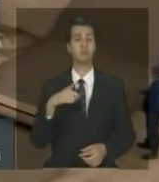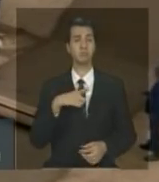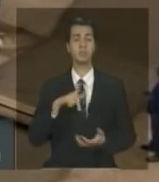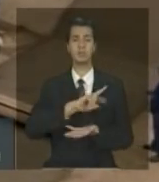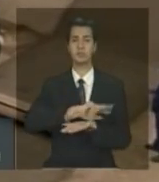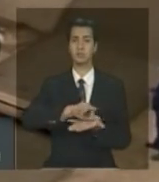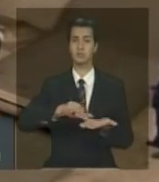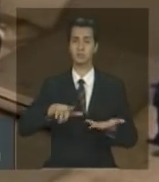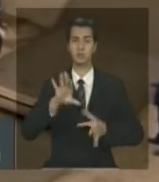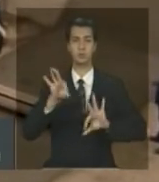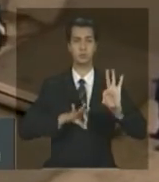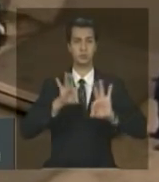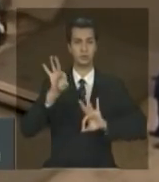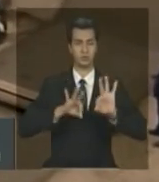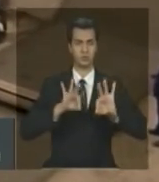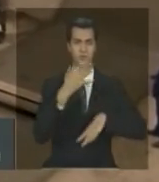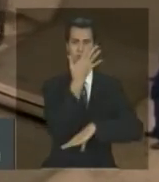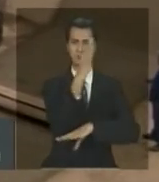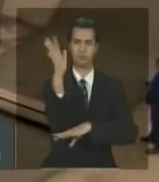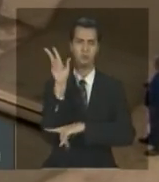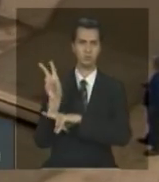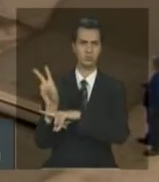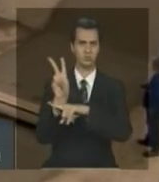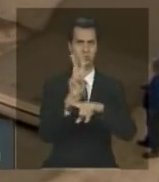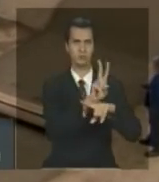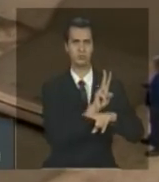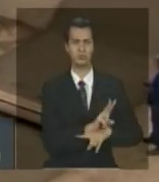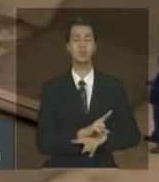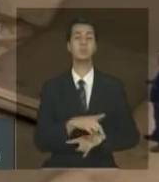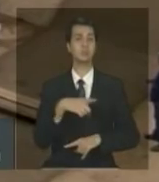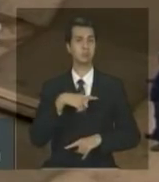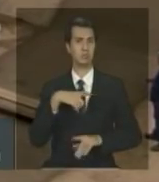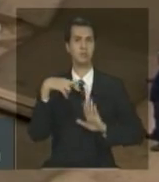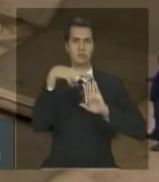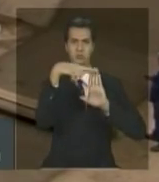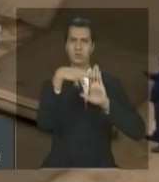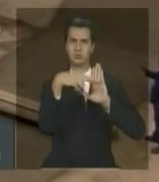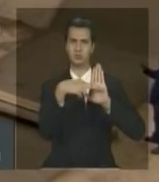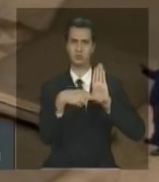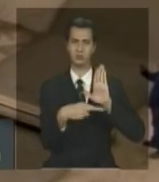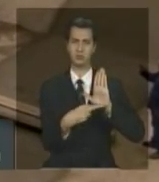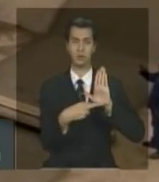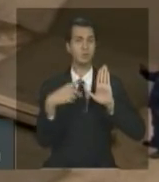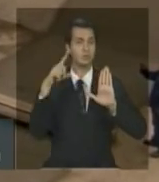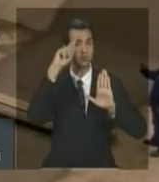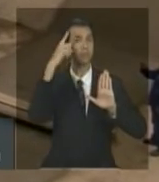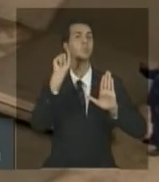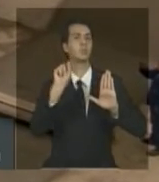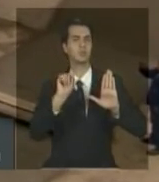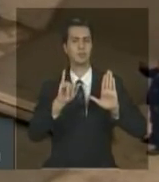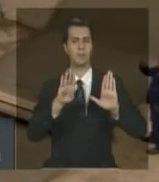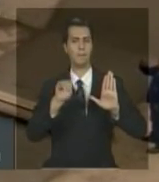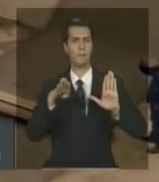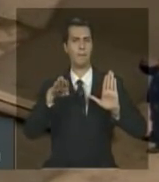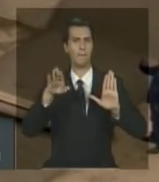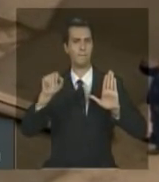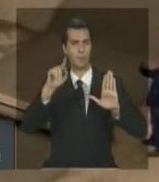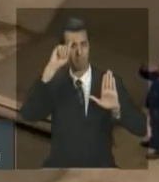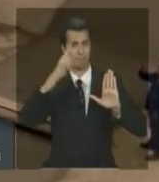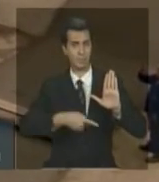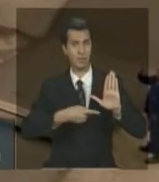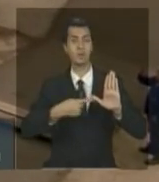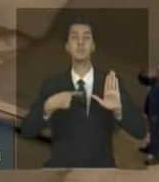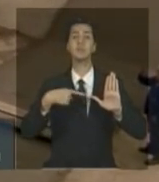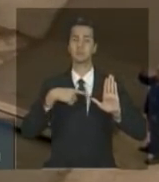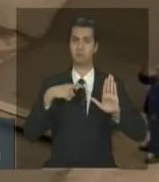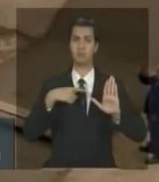programas ambientais. São dezenas de condicionantes ditadas pelo IBAMA. A renovação da